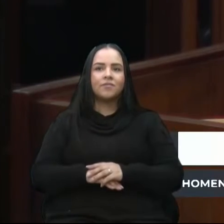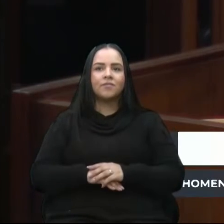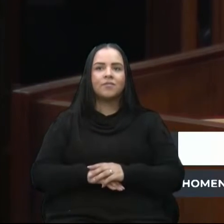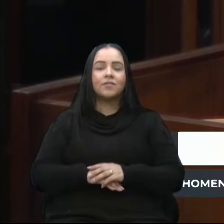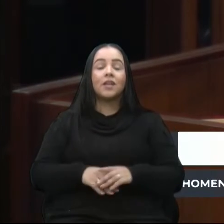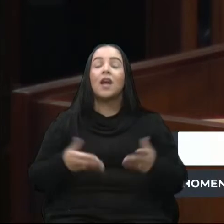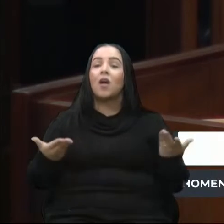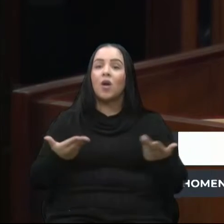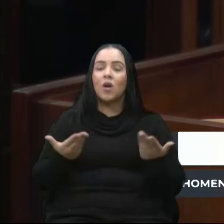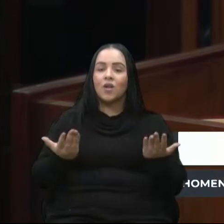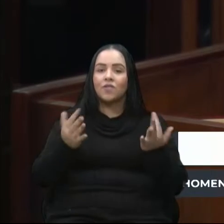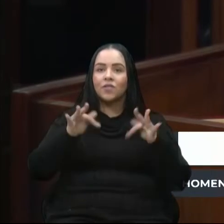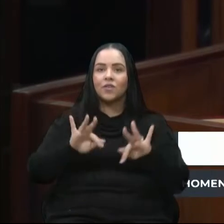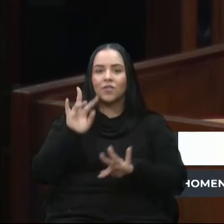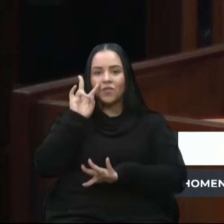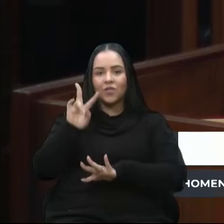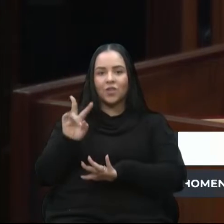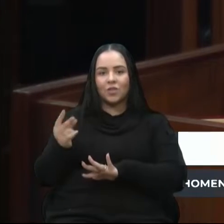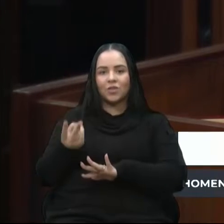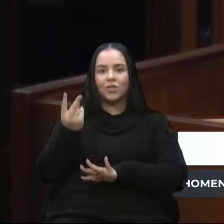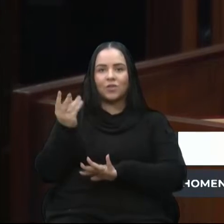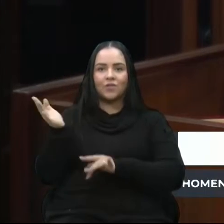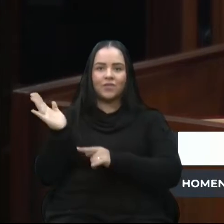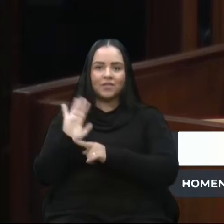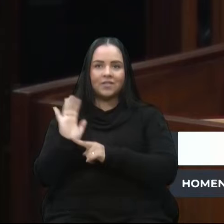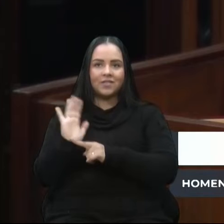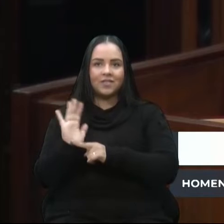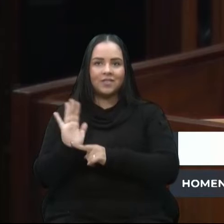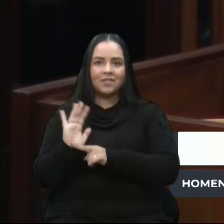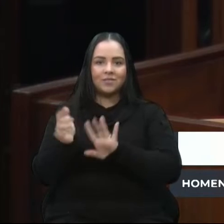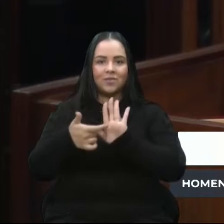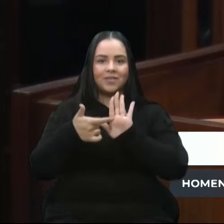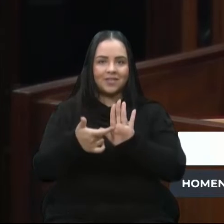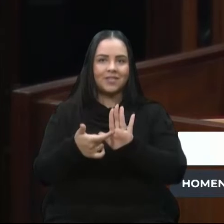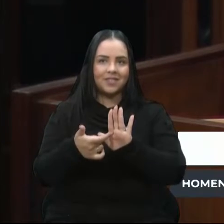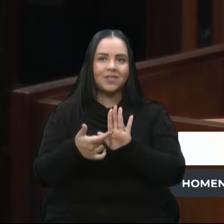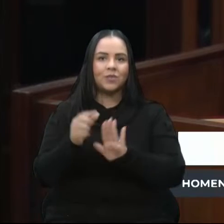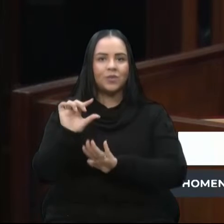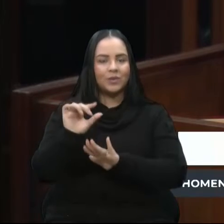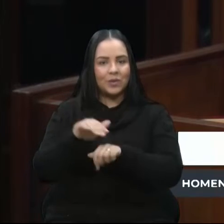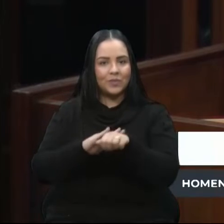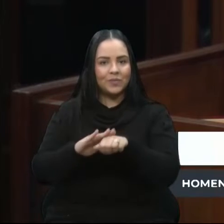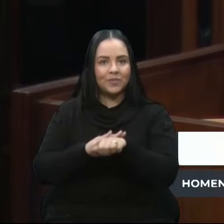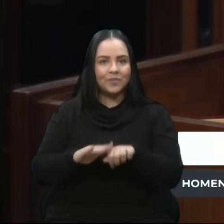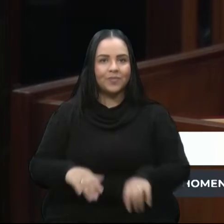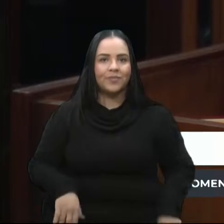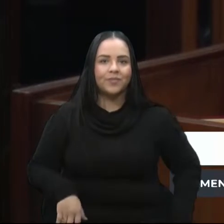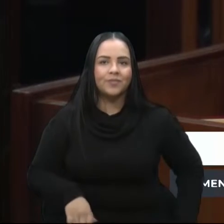Então agora, para encerrar, vamos ver os 2 vídeos, para ilustrar um pouquinho a conversa chata.